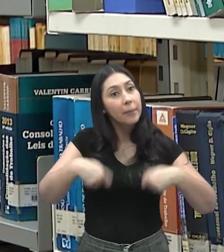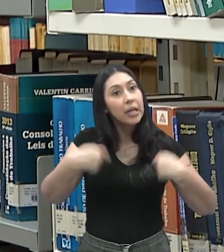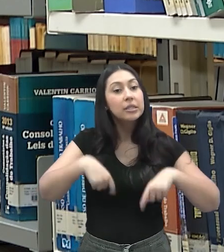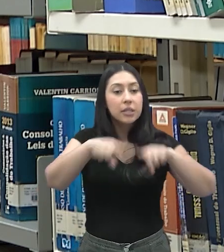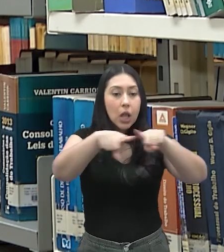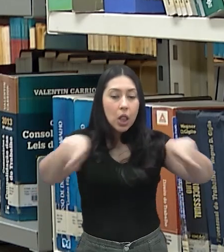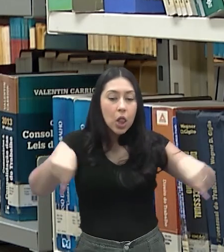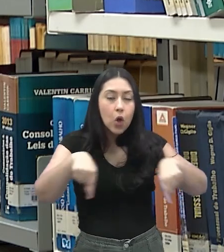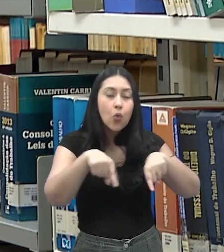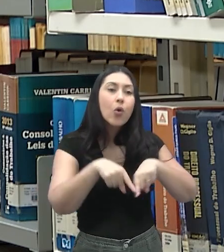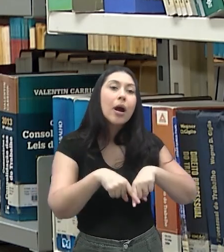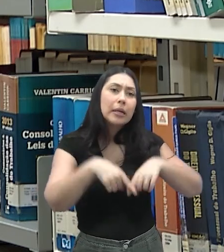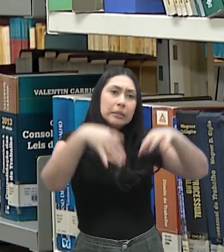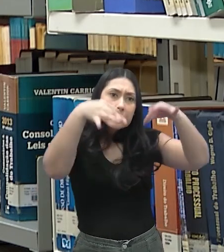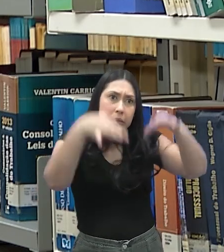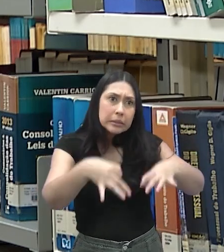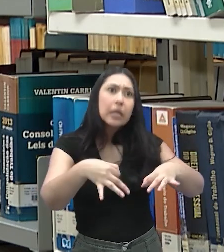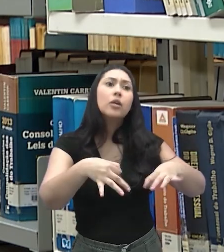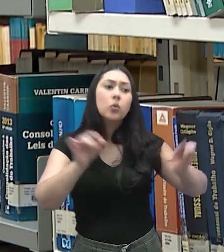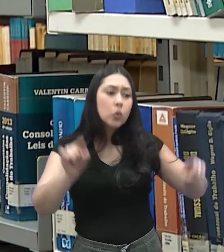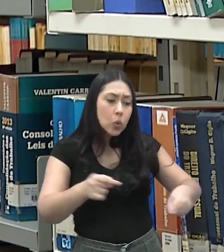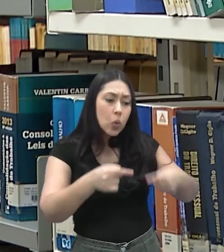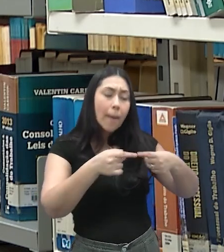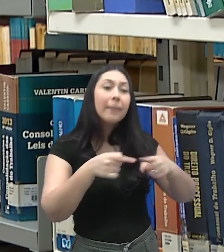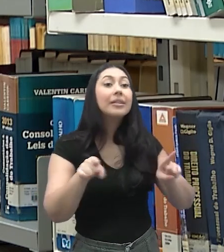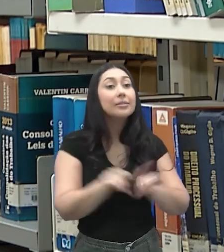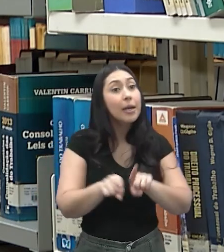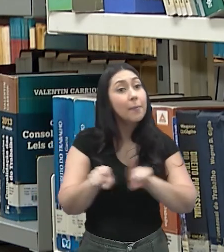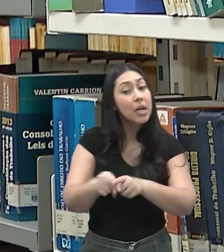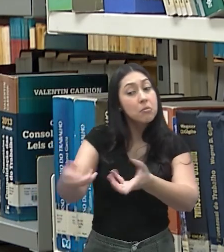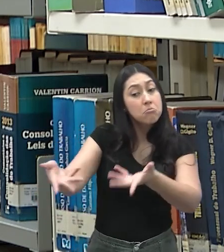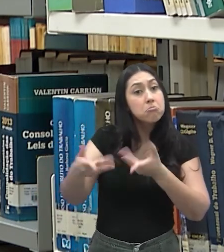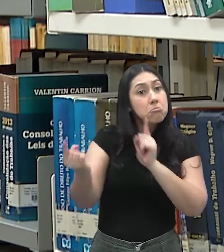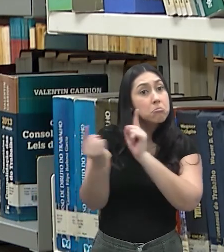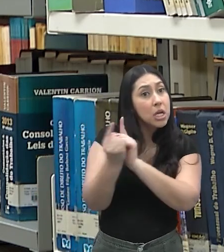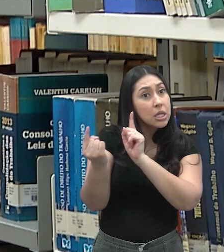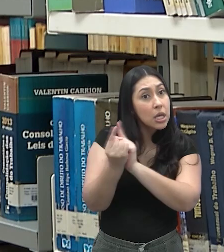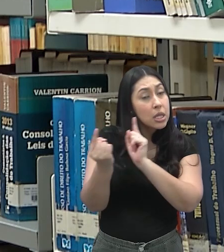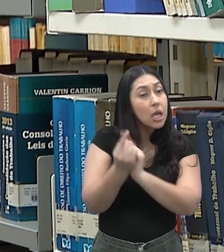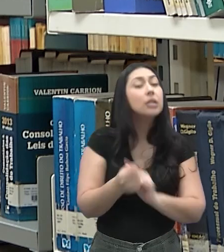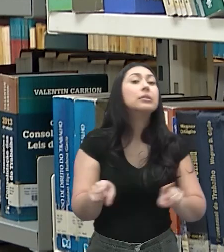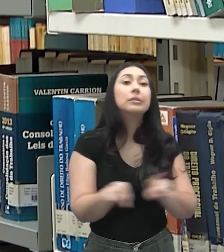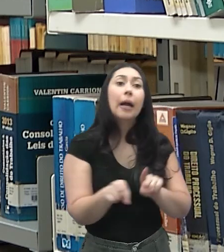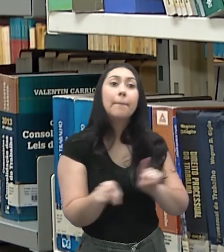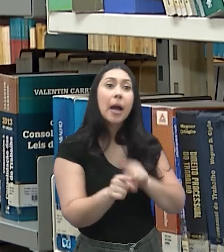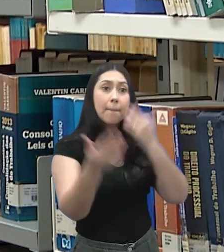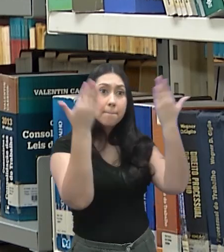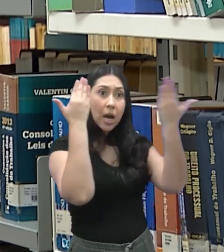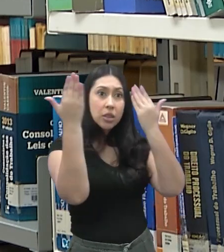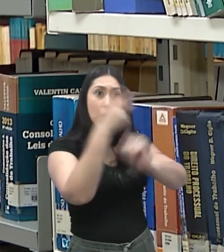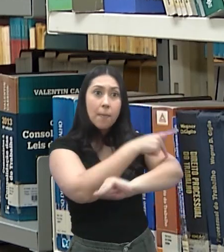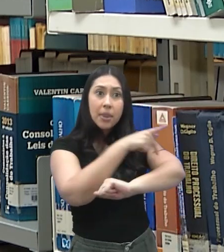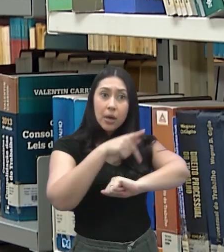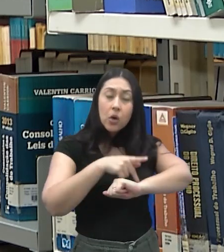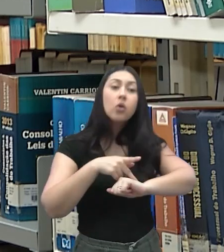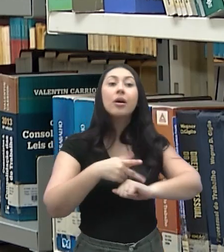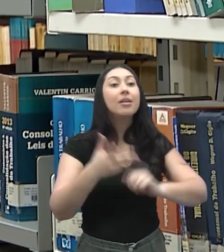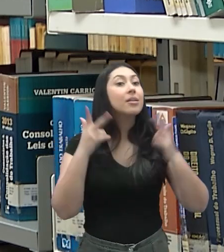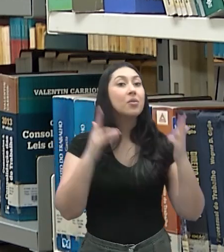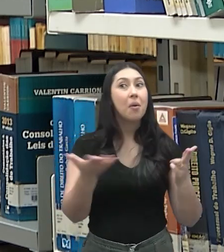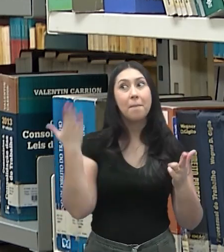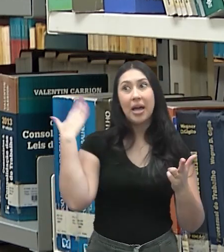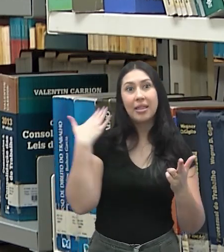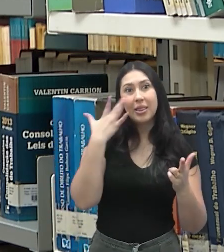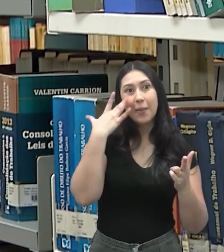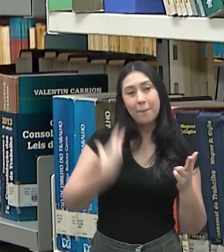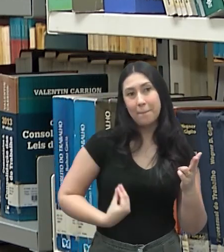temos que ter laboratórios adequados, temos que ter recepcionistas, temos que ter atendentes, psicopedagogas, da mesma forma